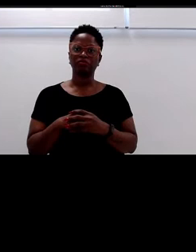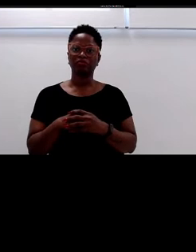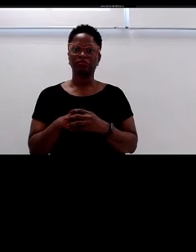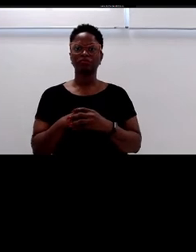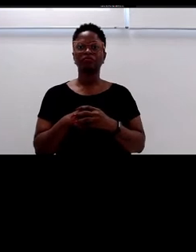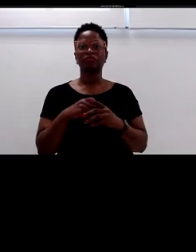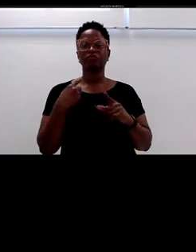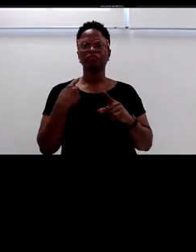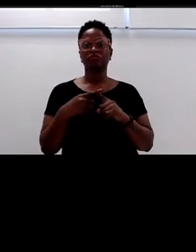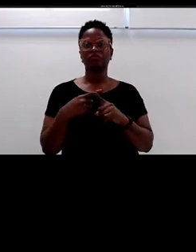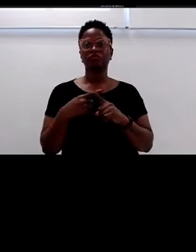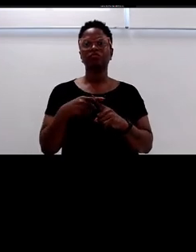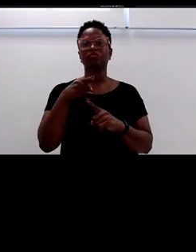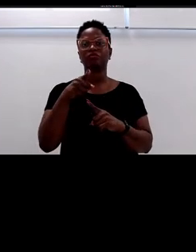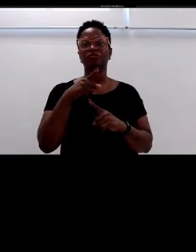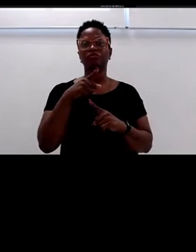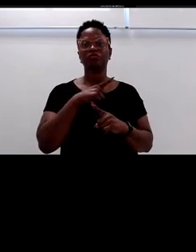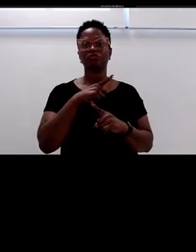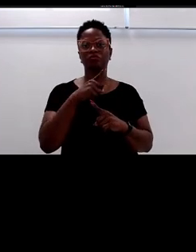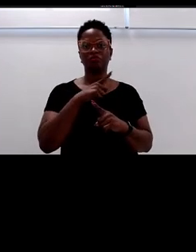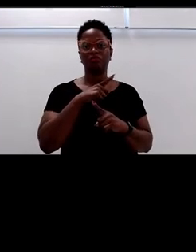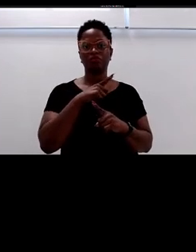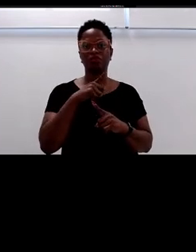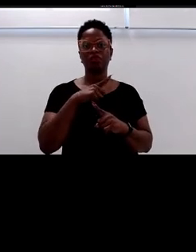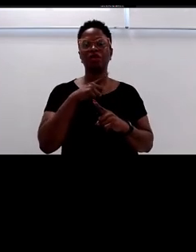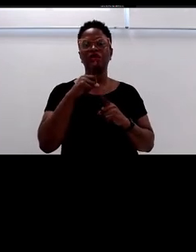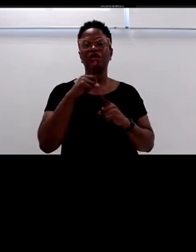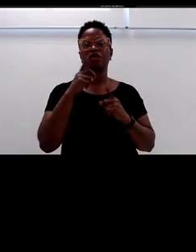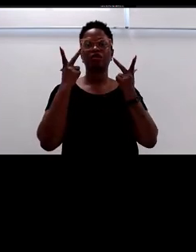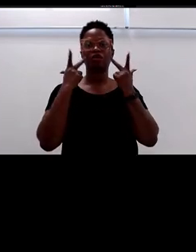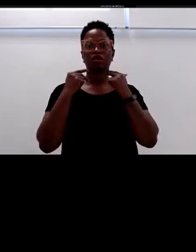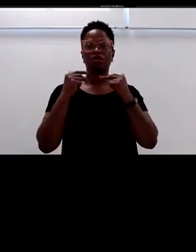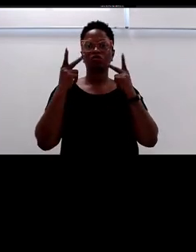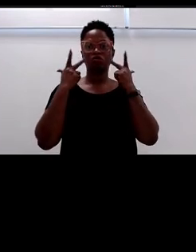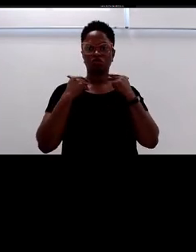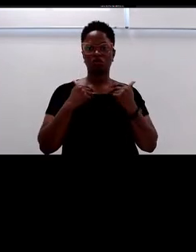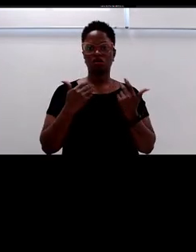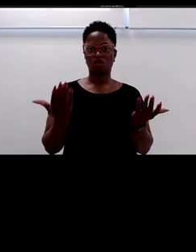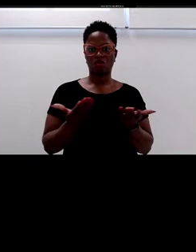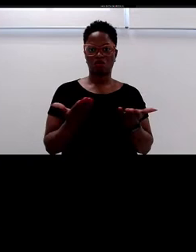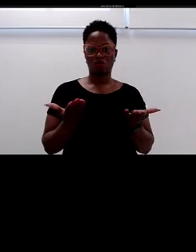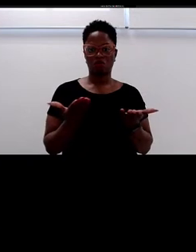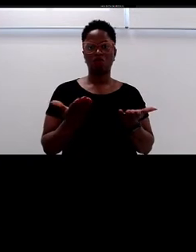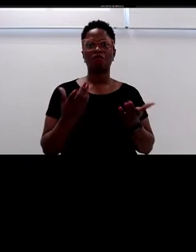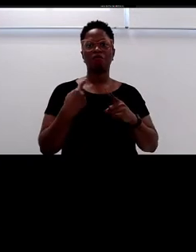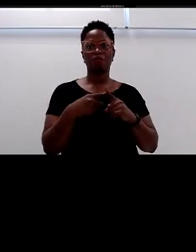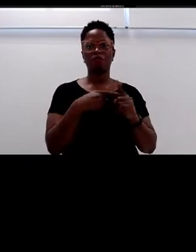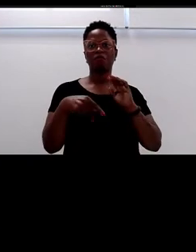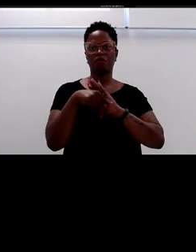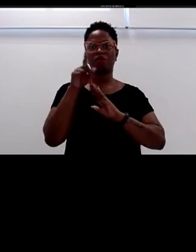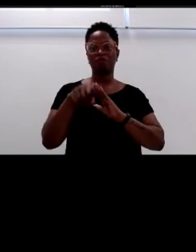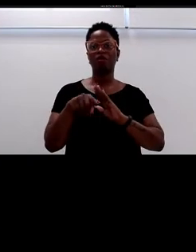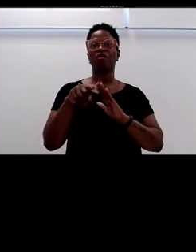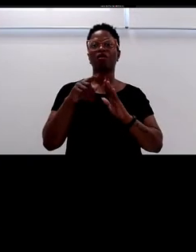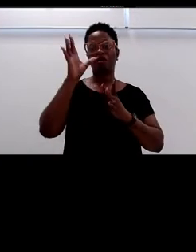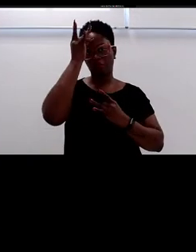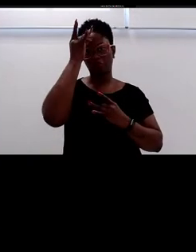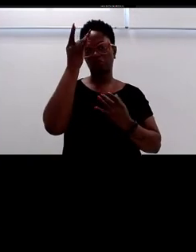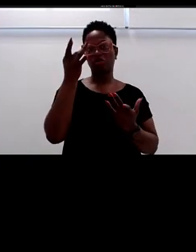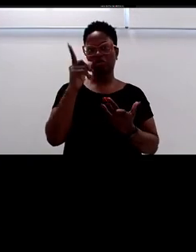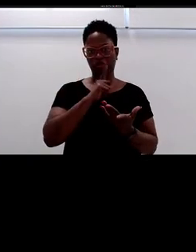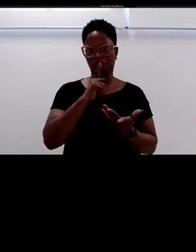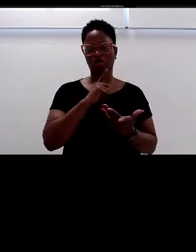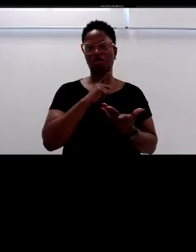foi algo muito natural, porque desde criança eu sempre rabisquei, criando personagens e rabiscando com o